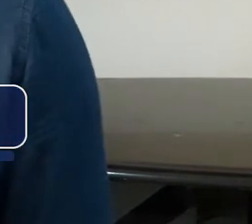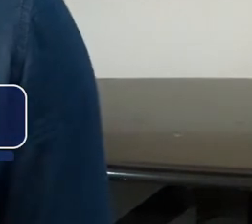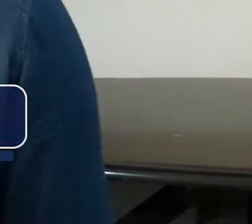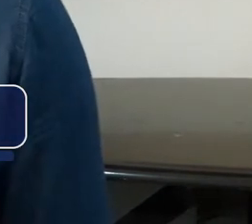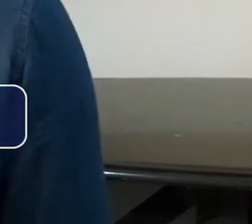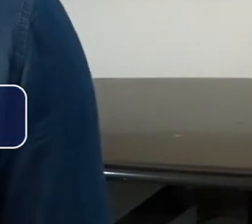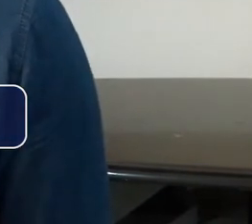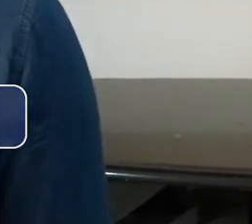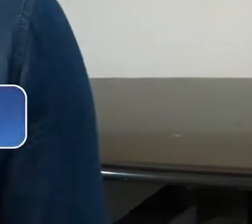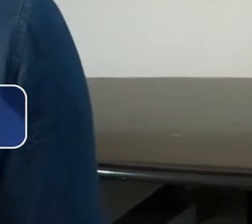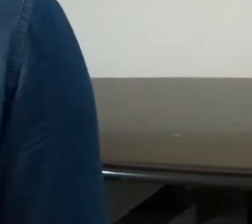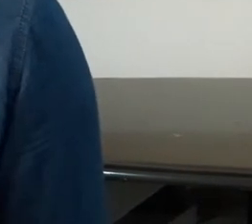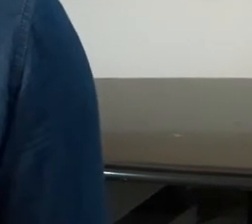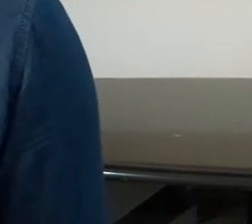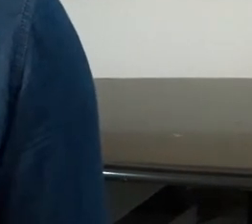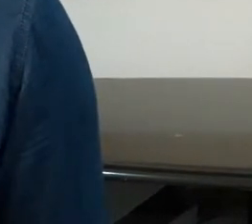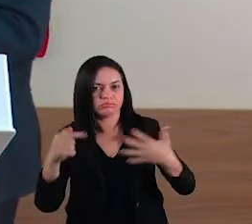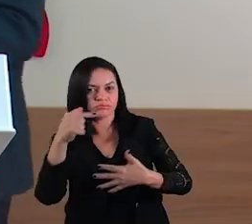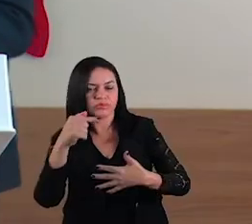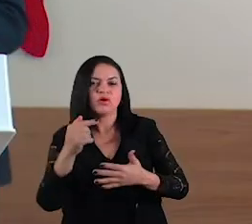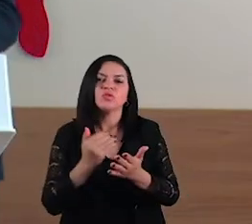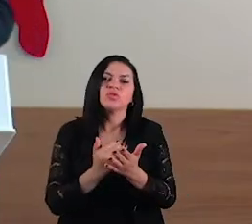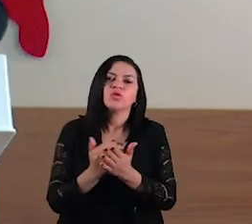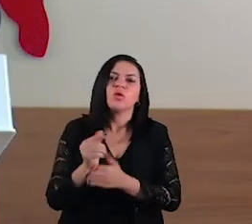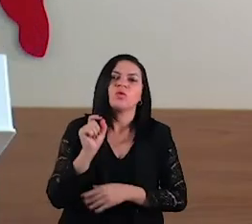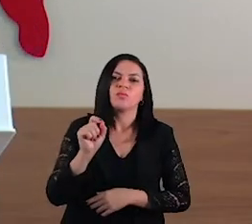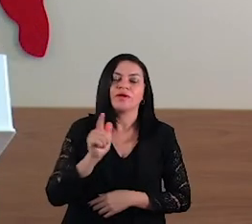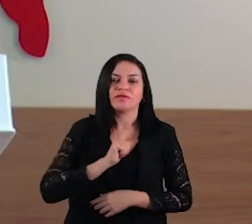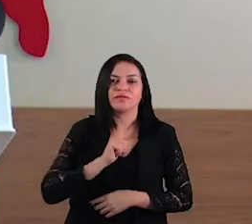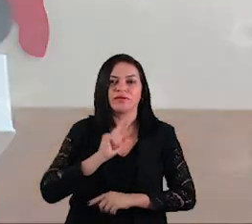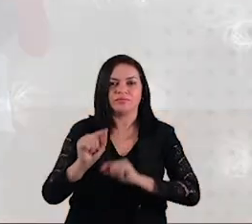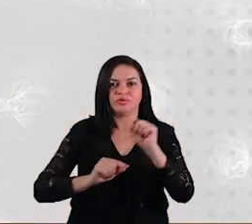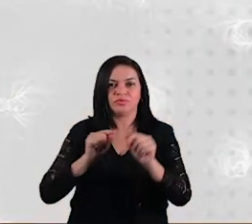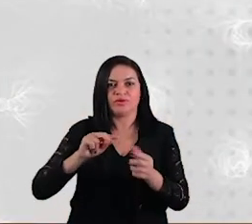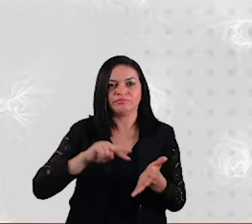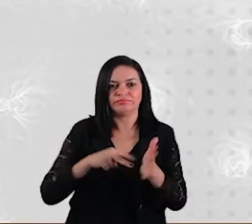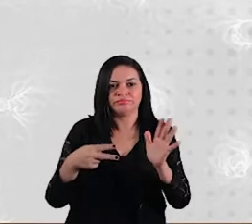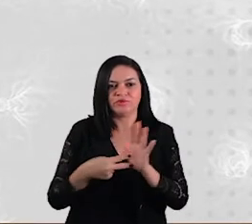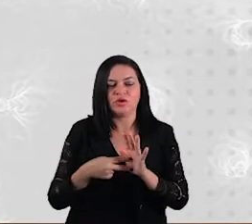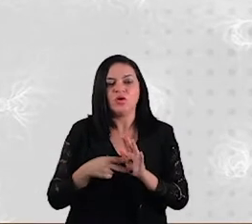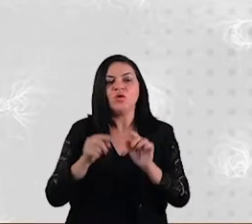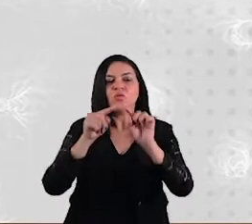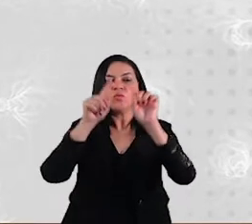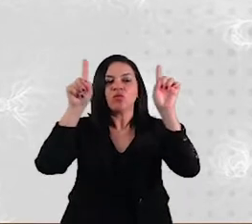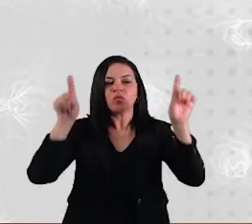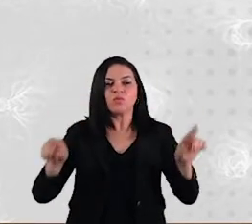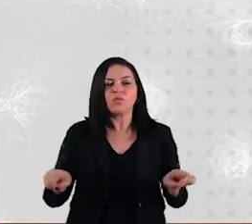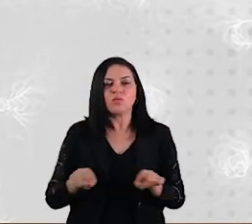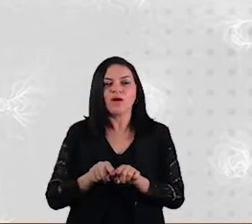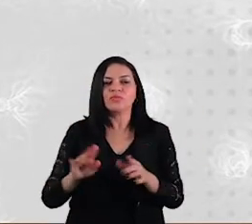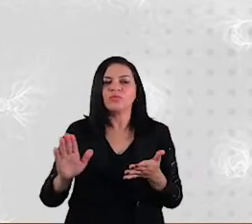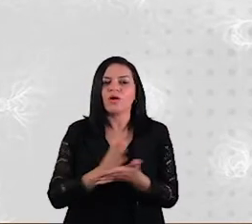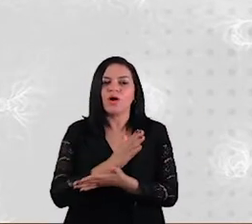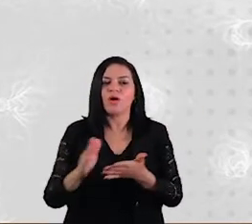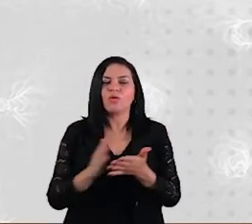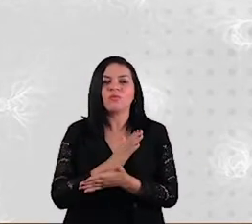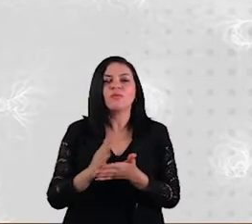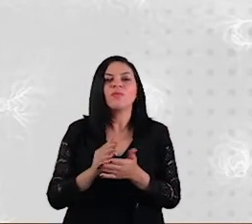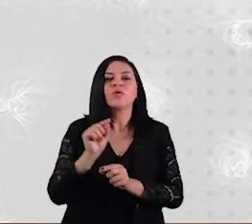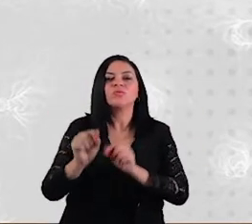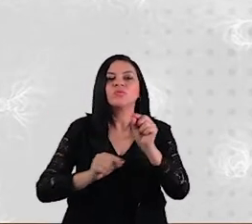recuperados do novo coronavírus no estado nós temos um quadro já algumas semanas marcados pela